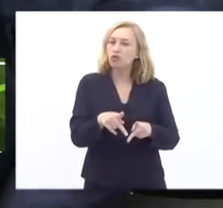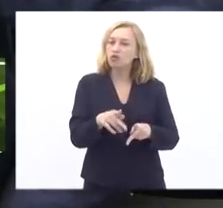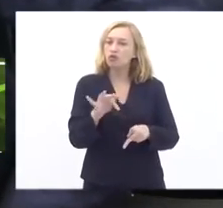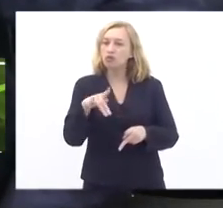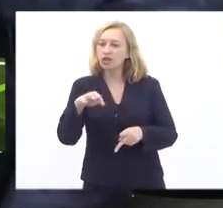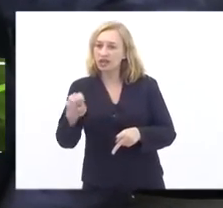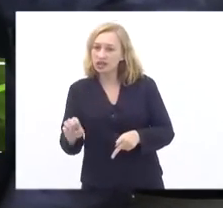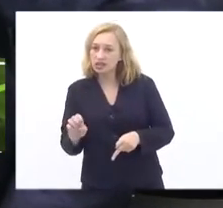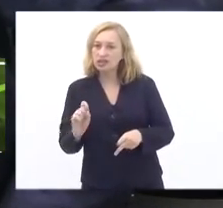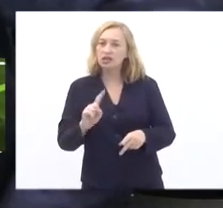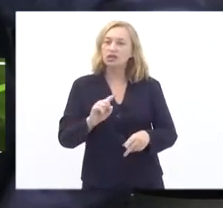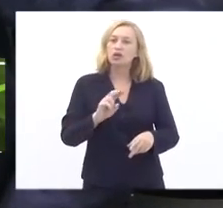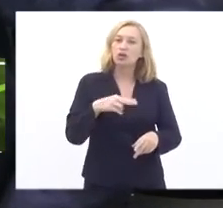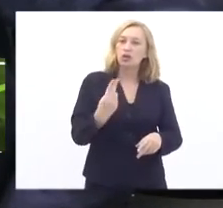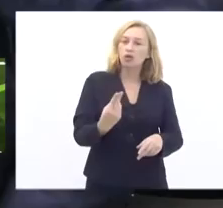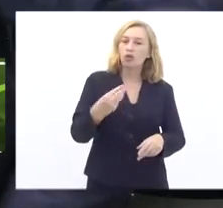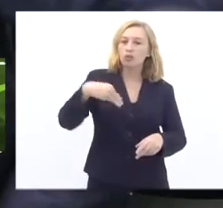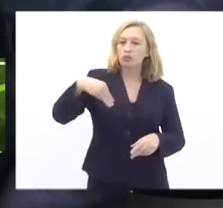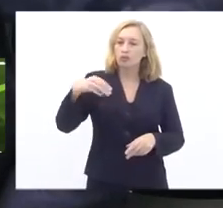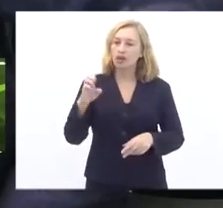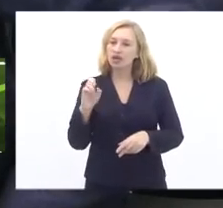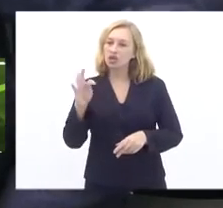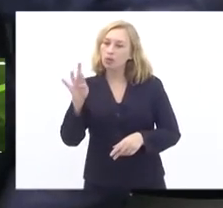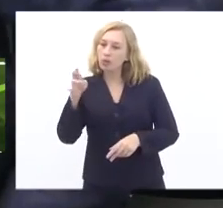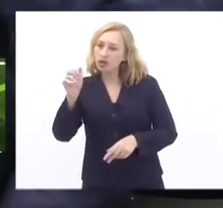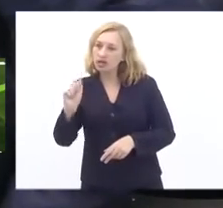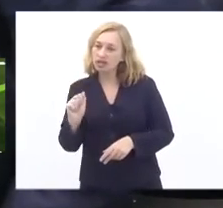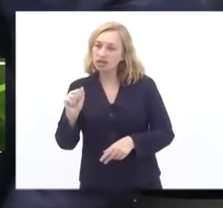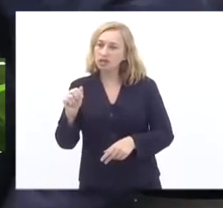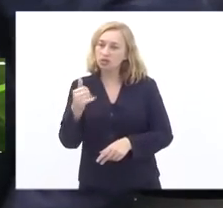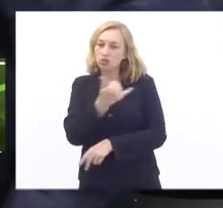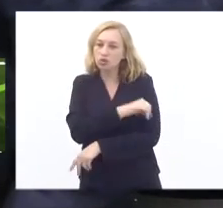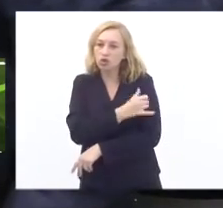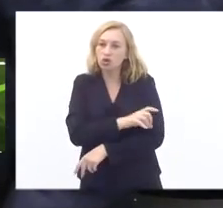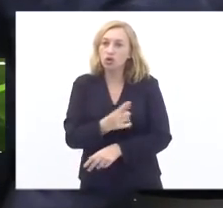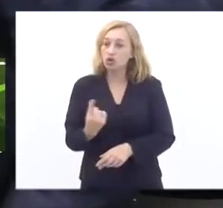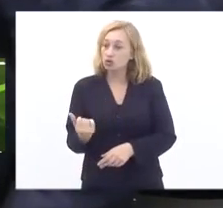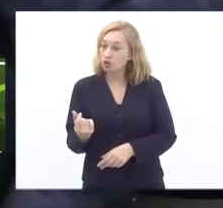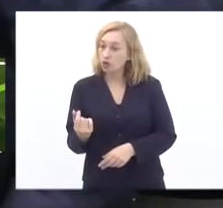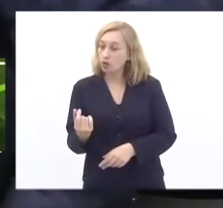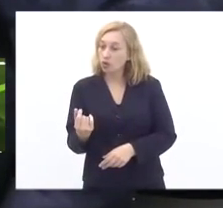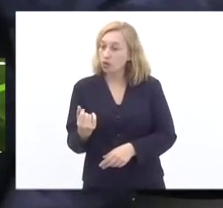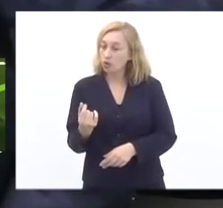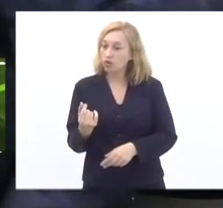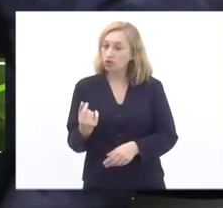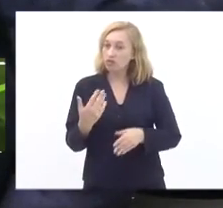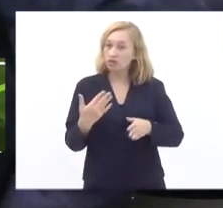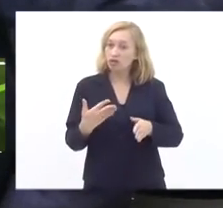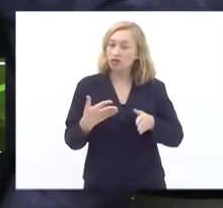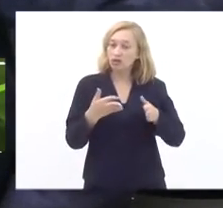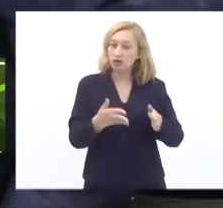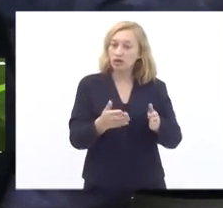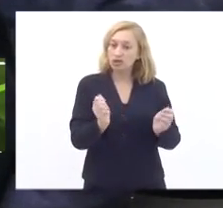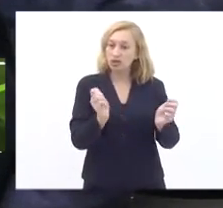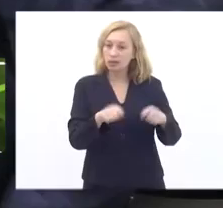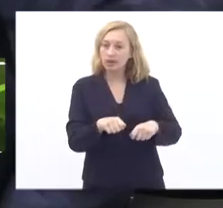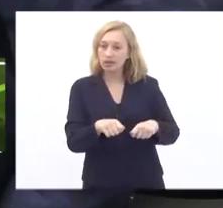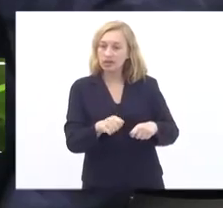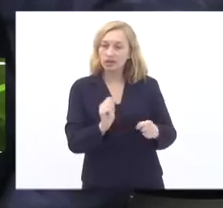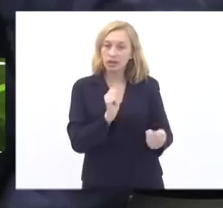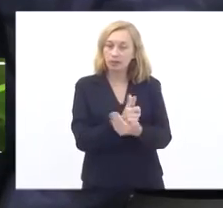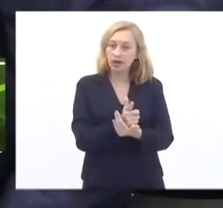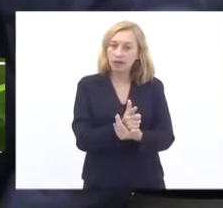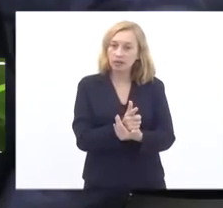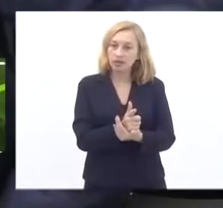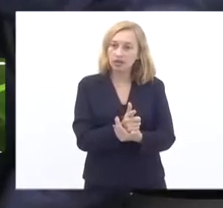da população da região metropolitana do Rio de Janeiro, e a tarifa que vai se refletir, dada essa capacidade de